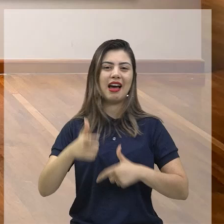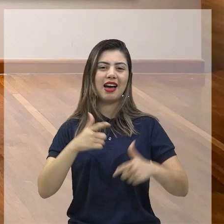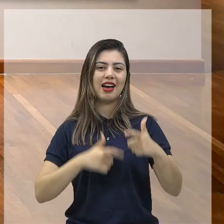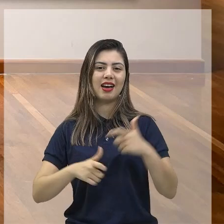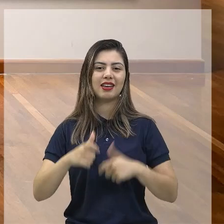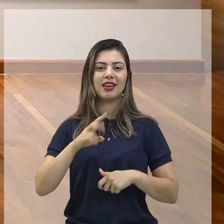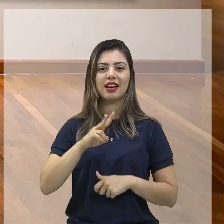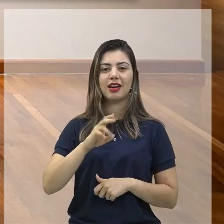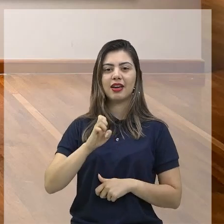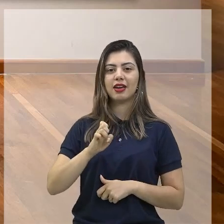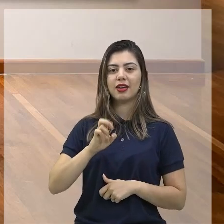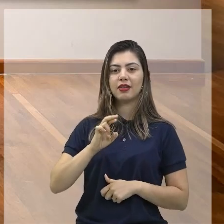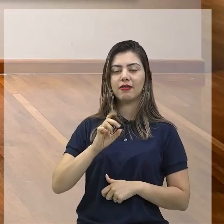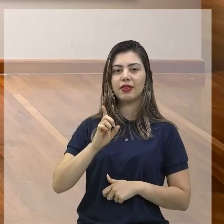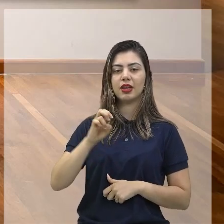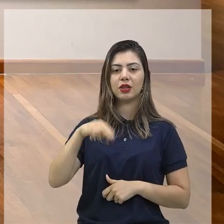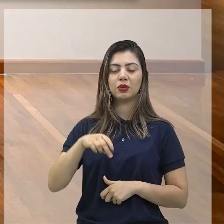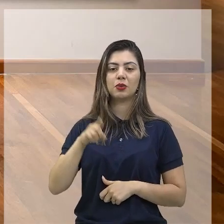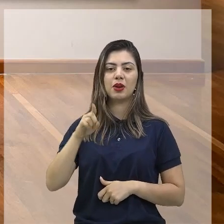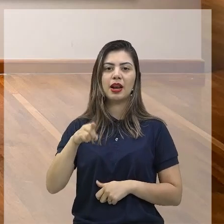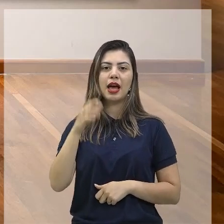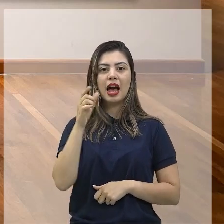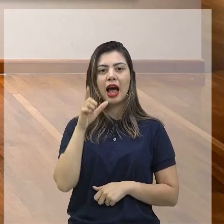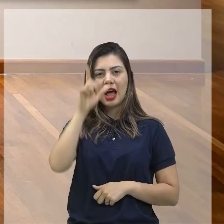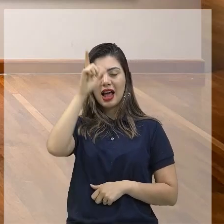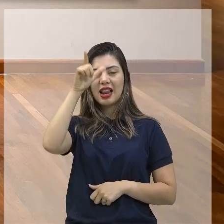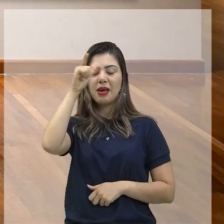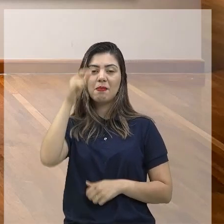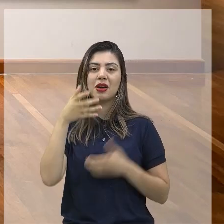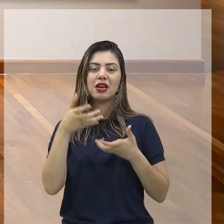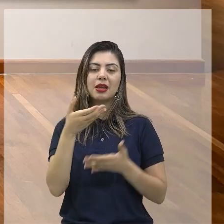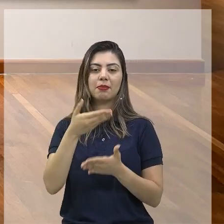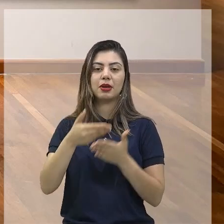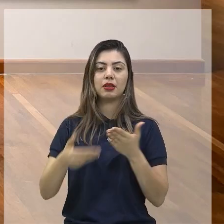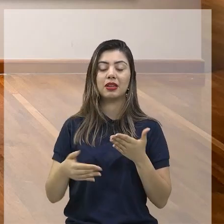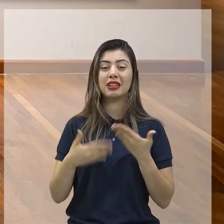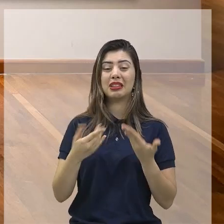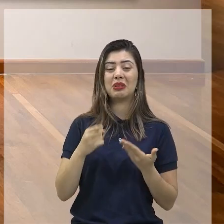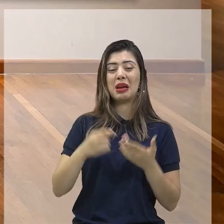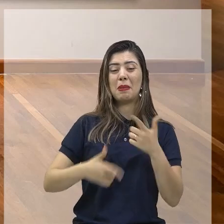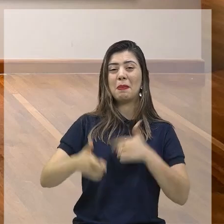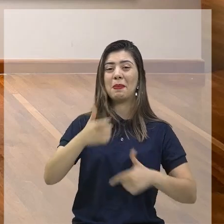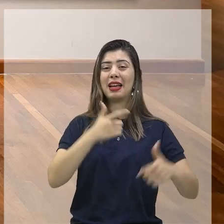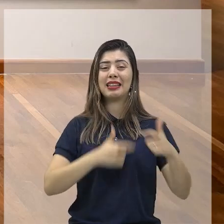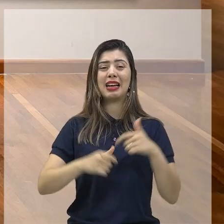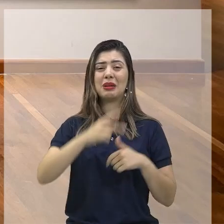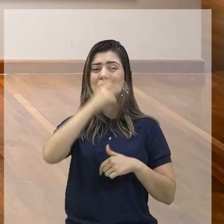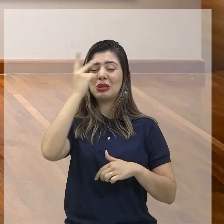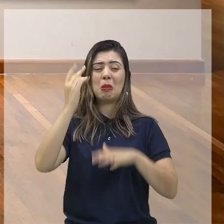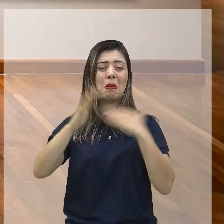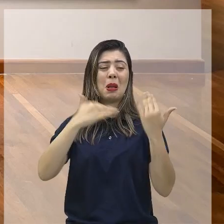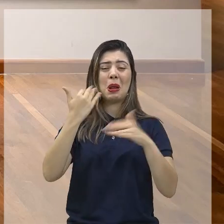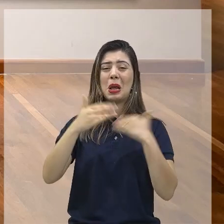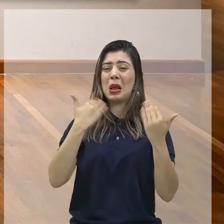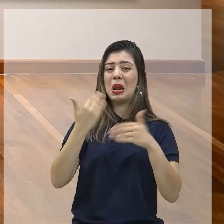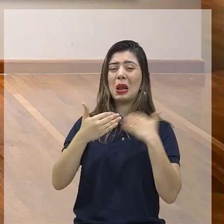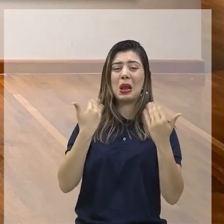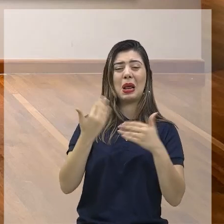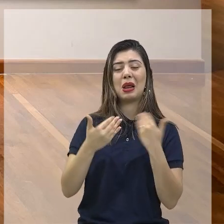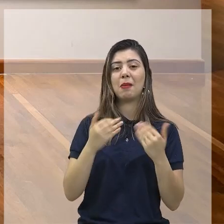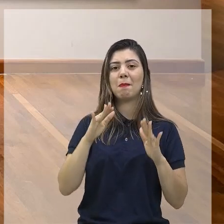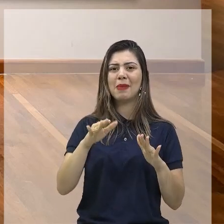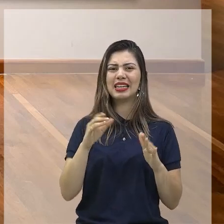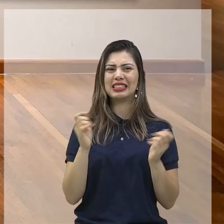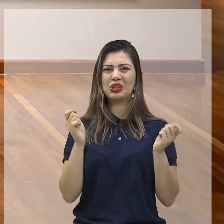as linhas alemãs. As batalhas levaram a milhões de mortos sem que houvessem